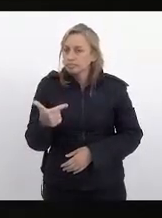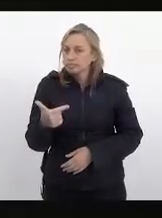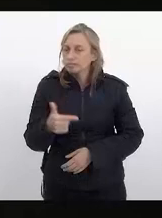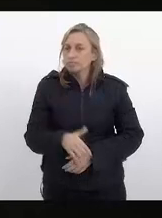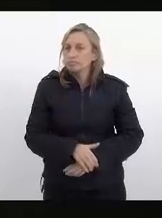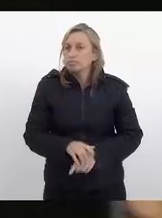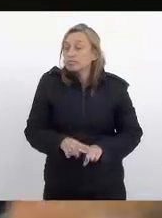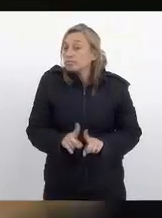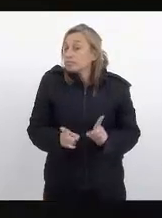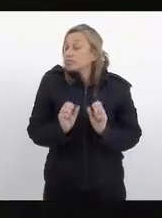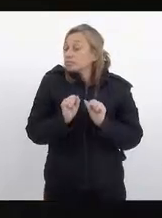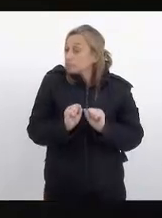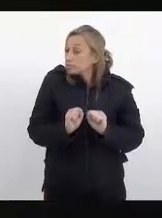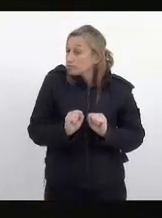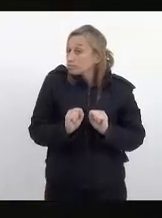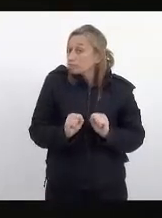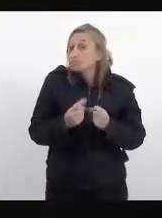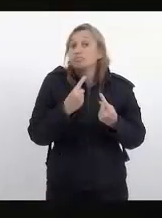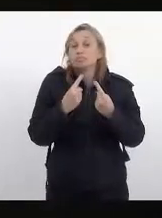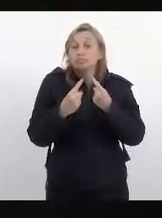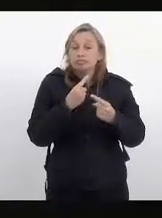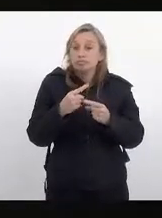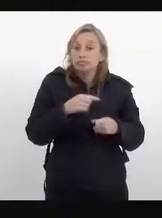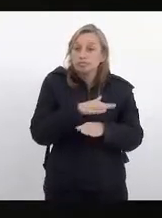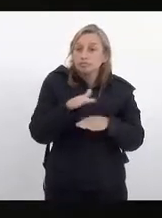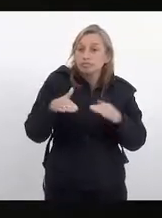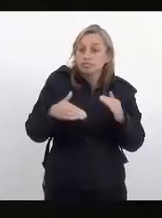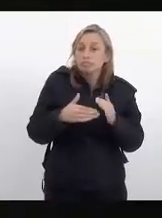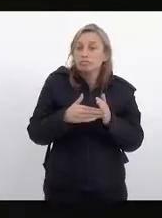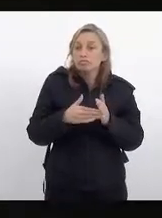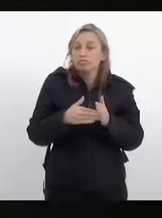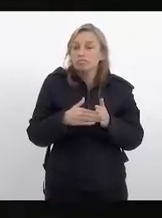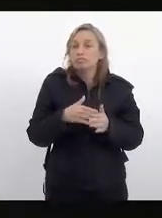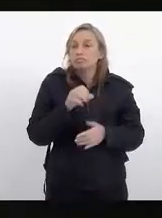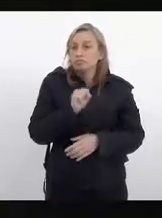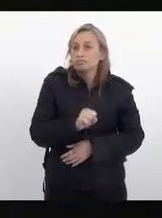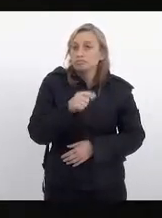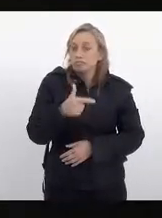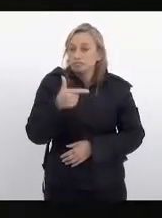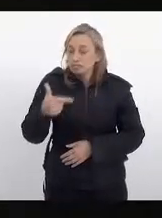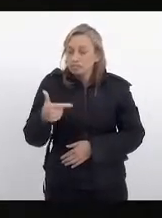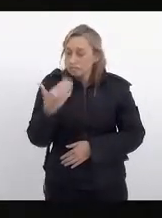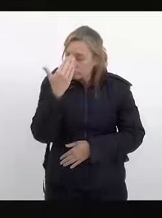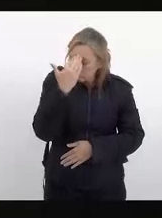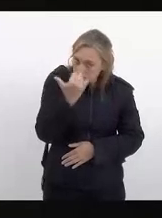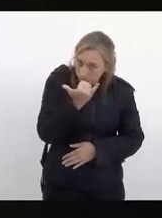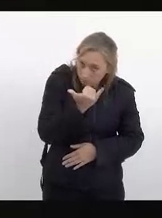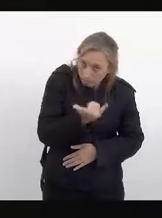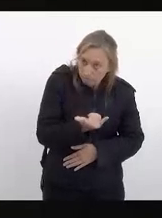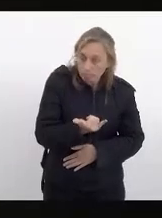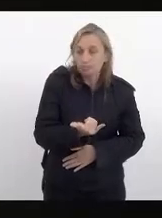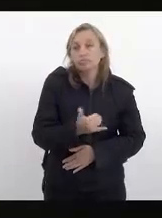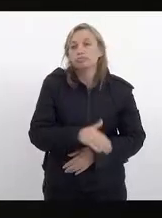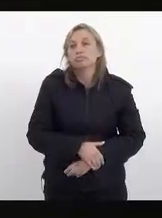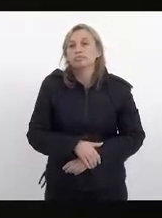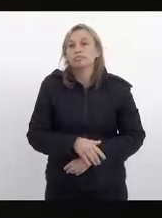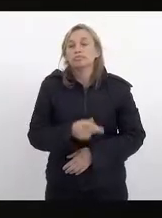862 mas poderia discutir 8228 22 Obrigado